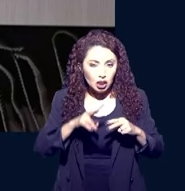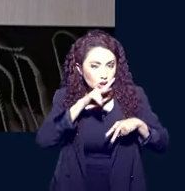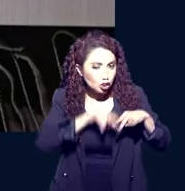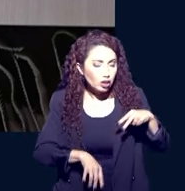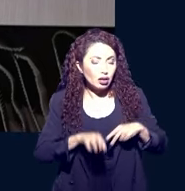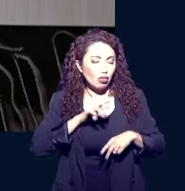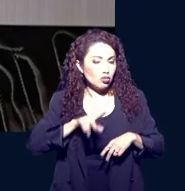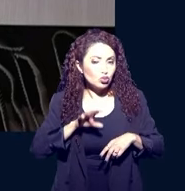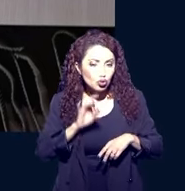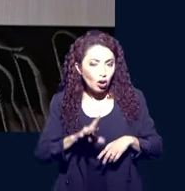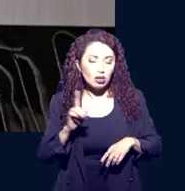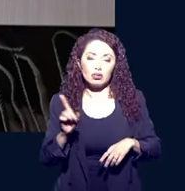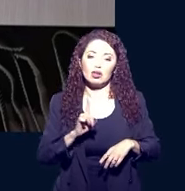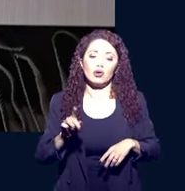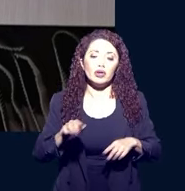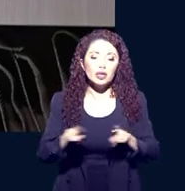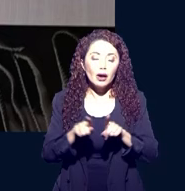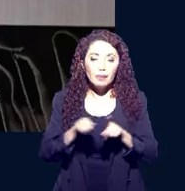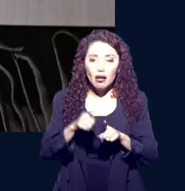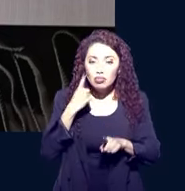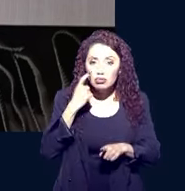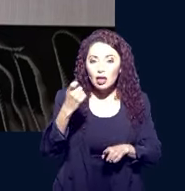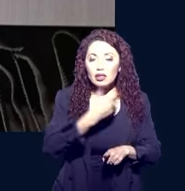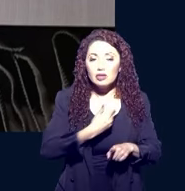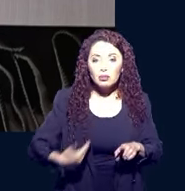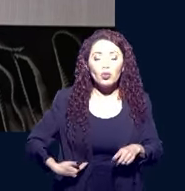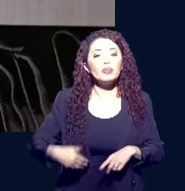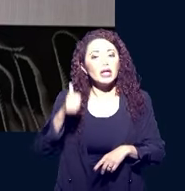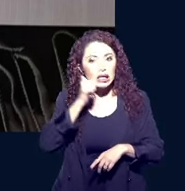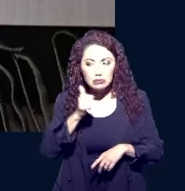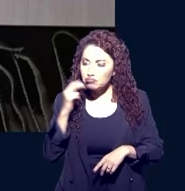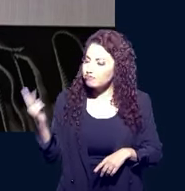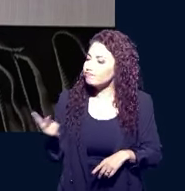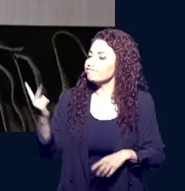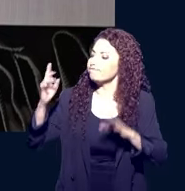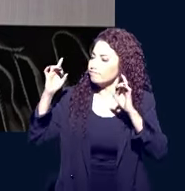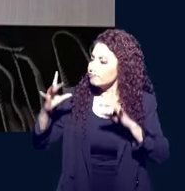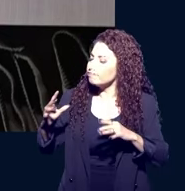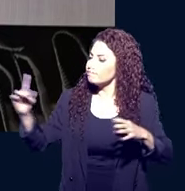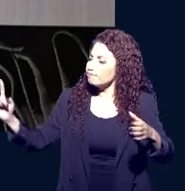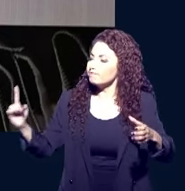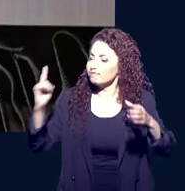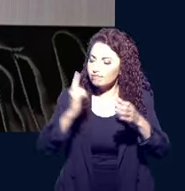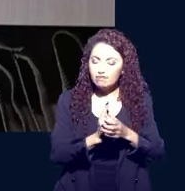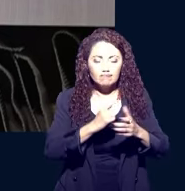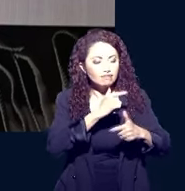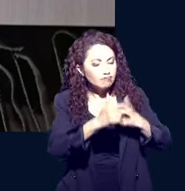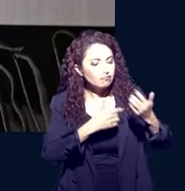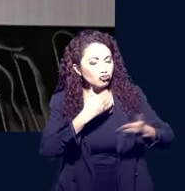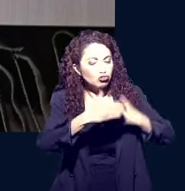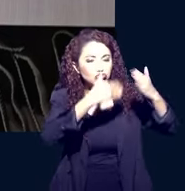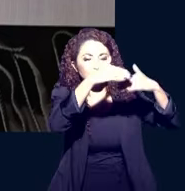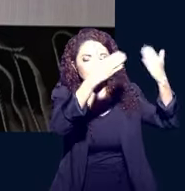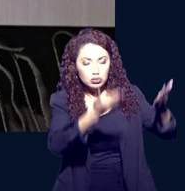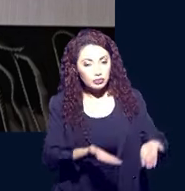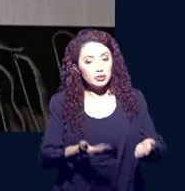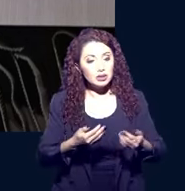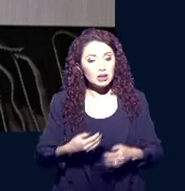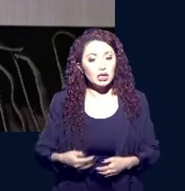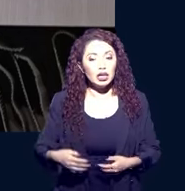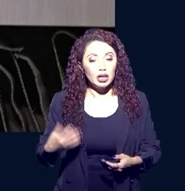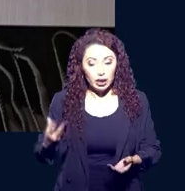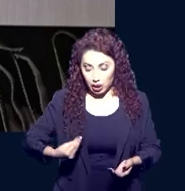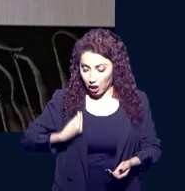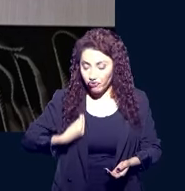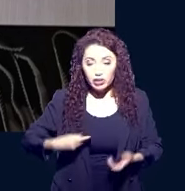também por uma questão de interesse público as mulheres agregam um valor especial as atividades da de que participam e a vida deve ser